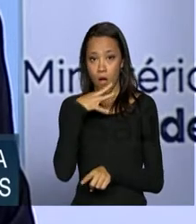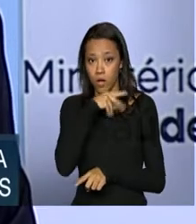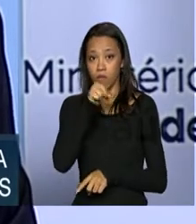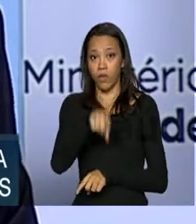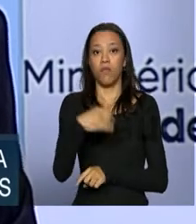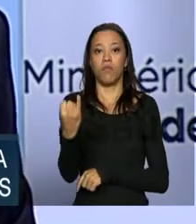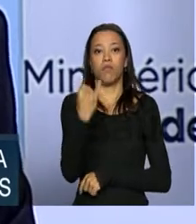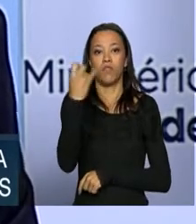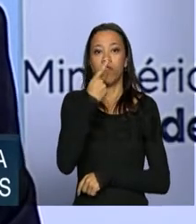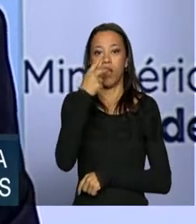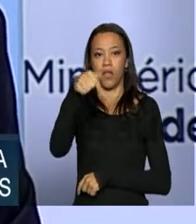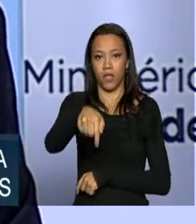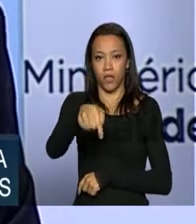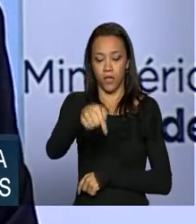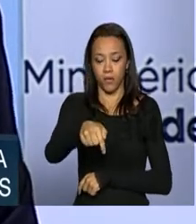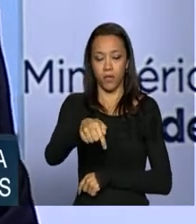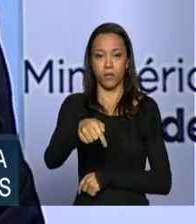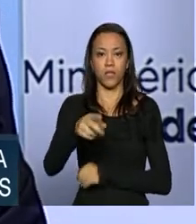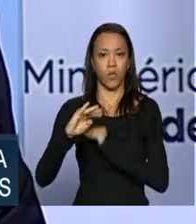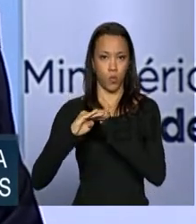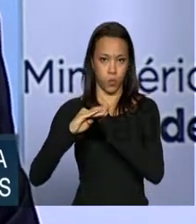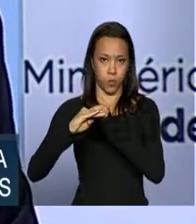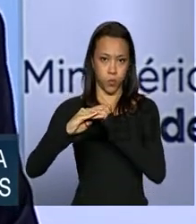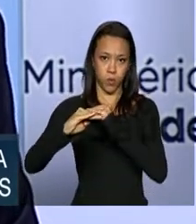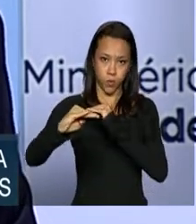destacar, além da estabilização